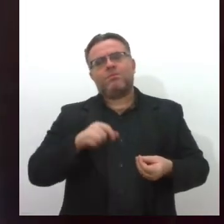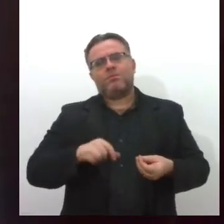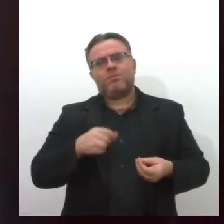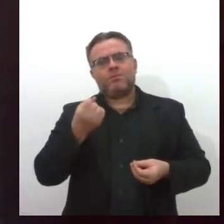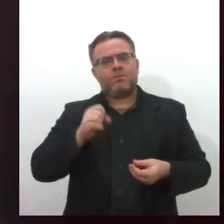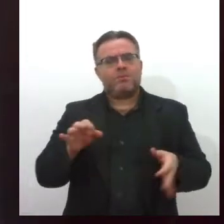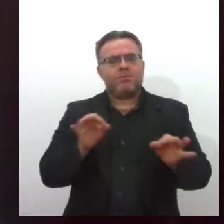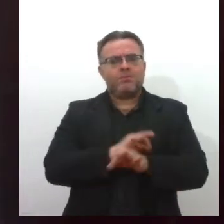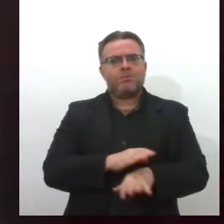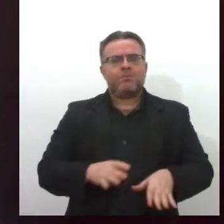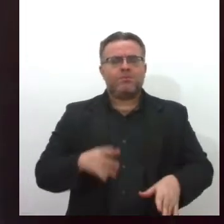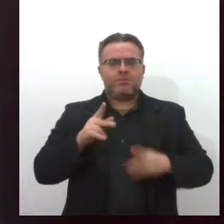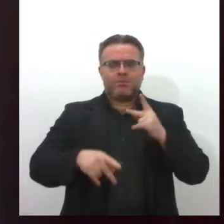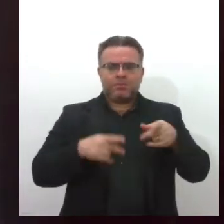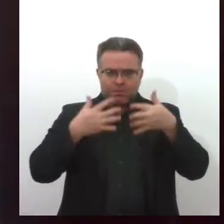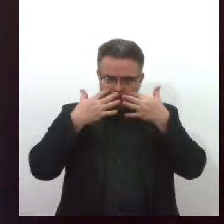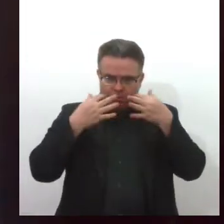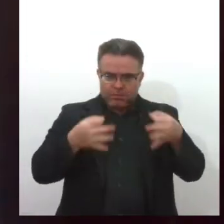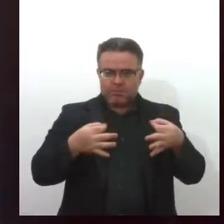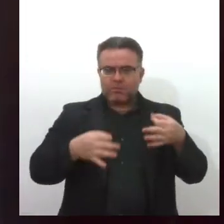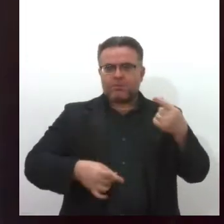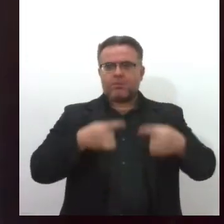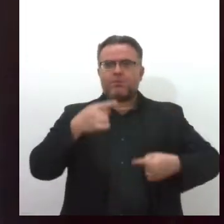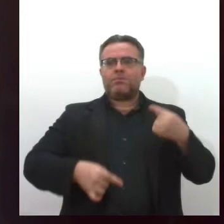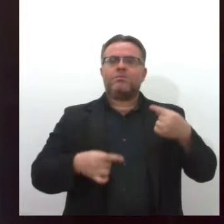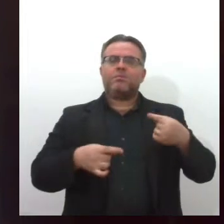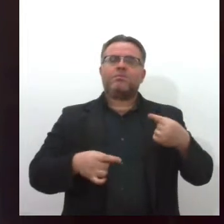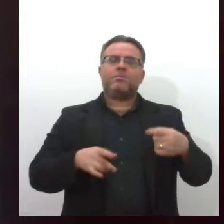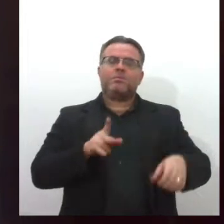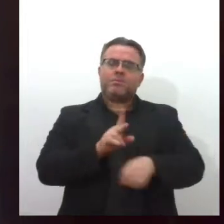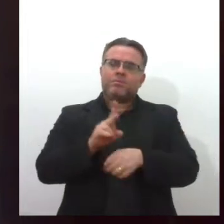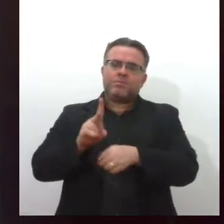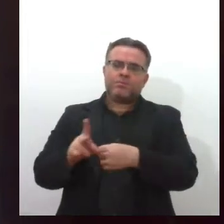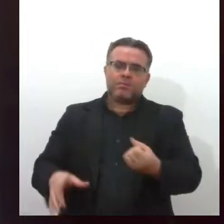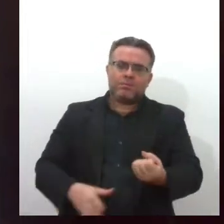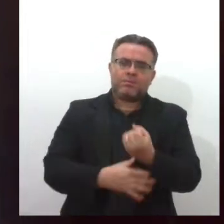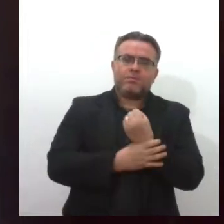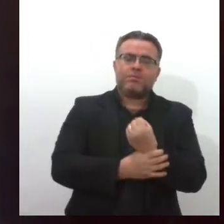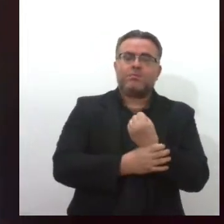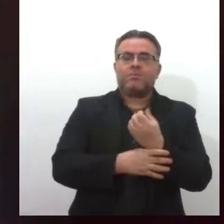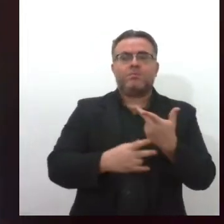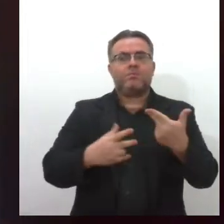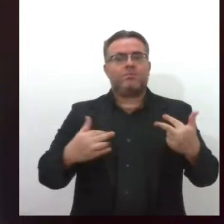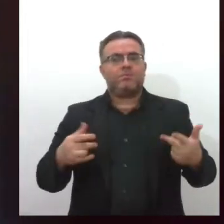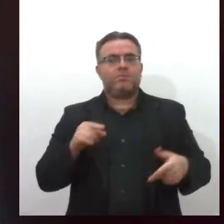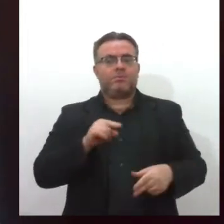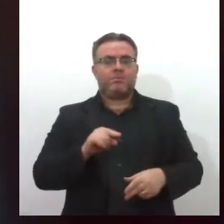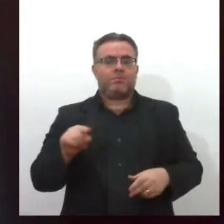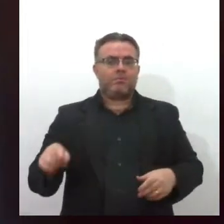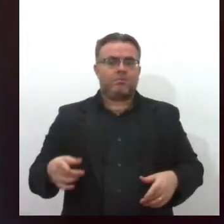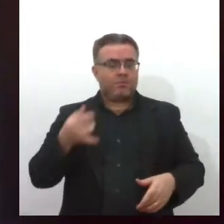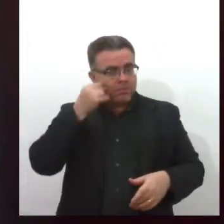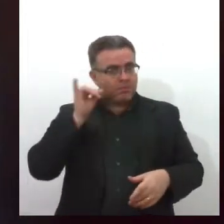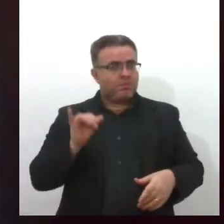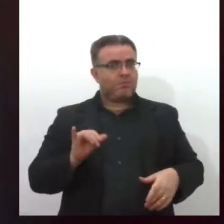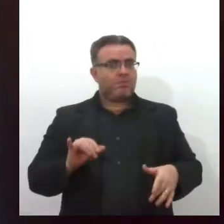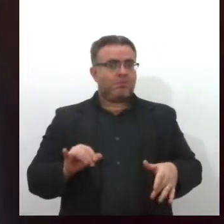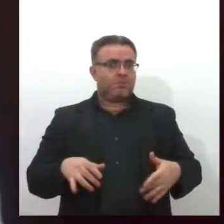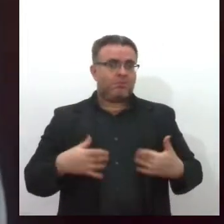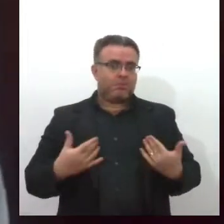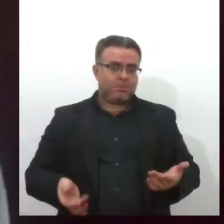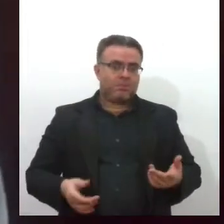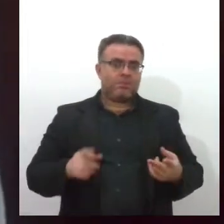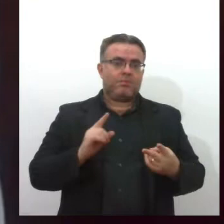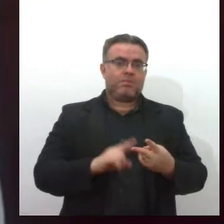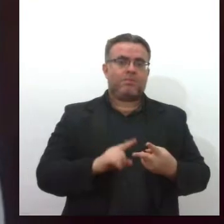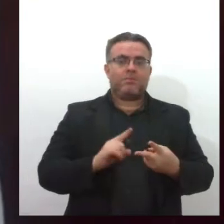olhar diferenciado com políticas públicas de prevenção a determinadas doenças, né? Nós tivemos a aprovação, inclusive no